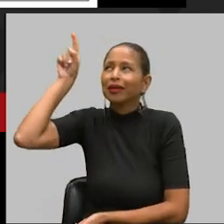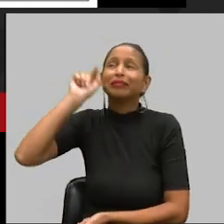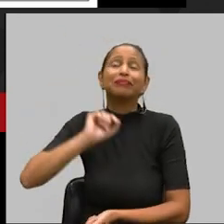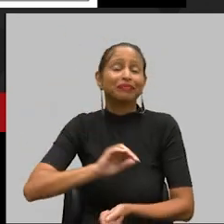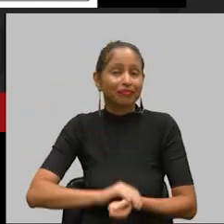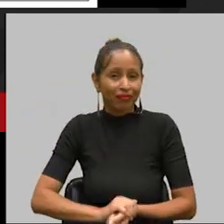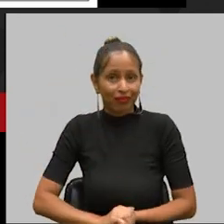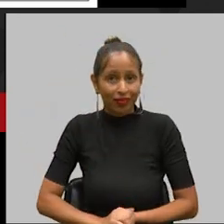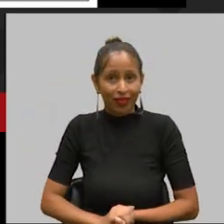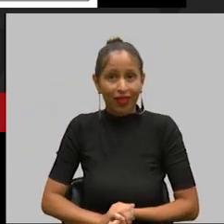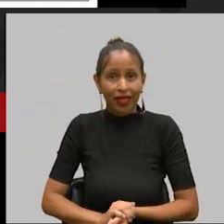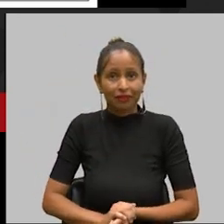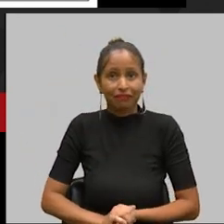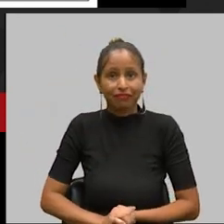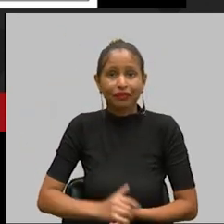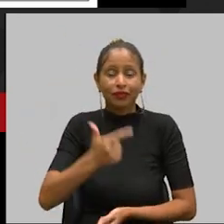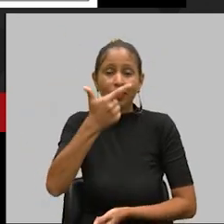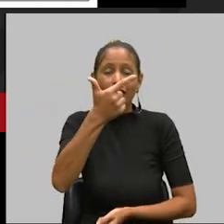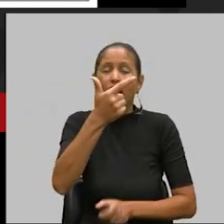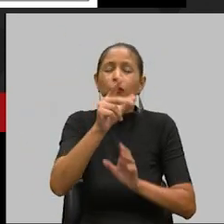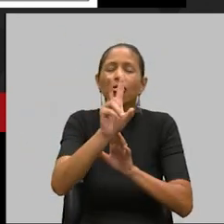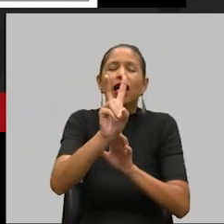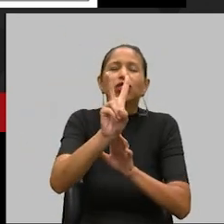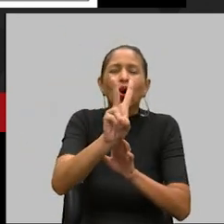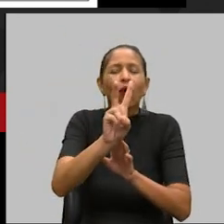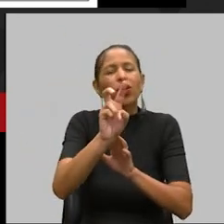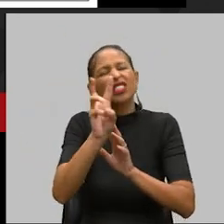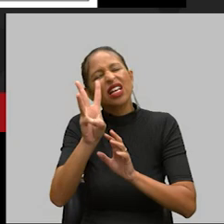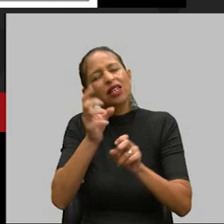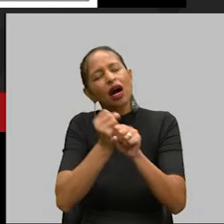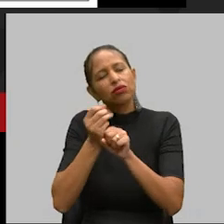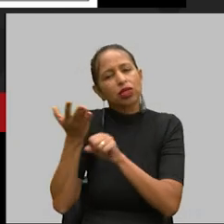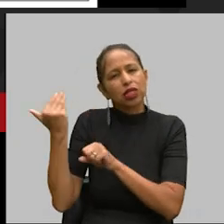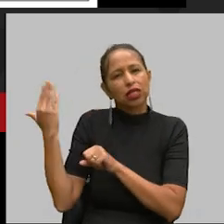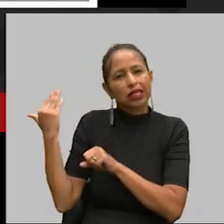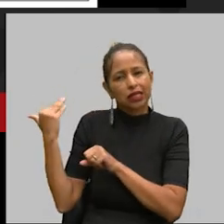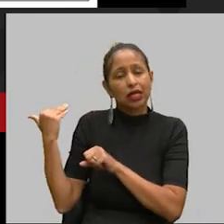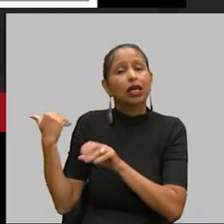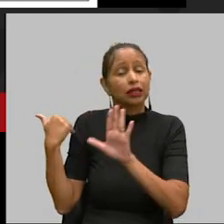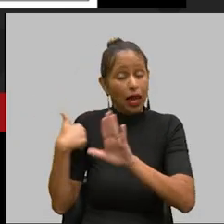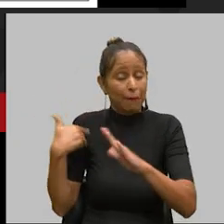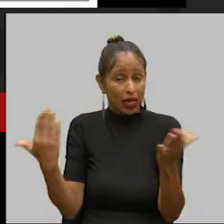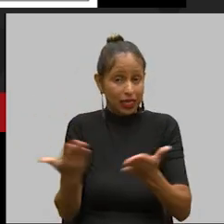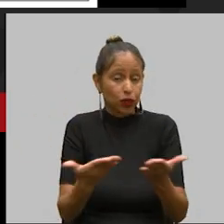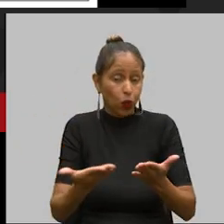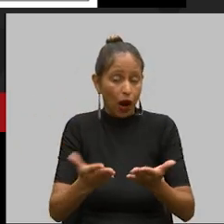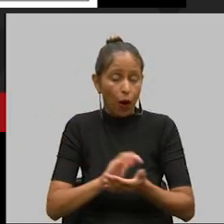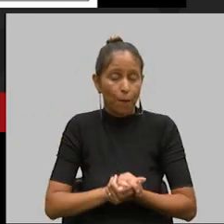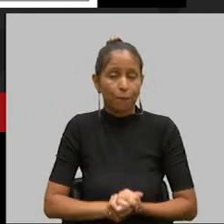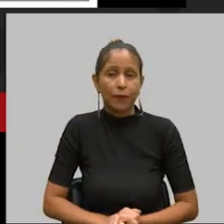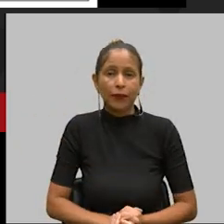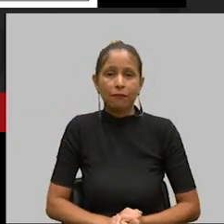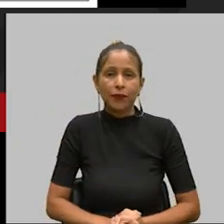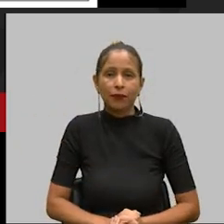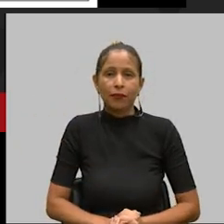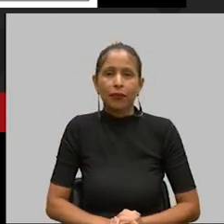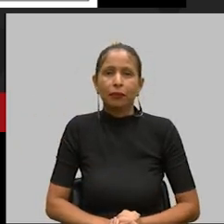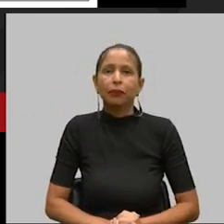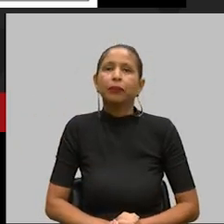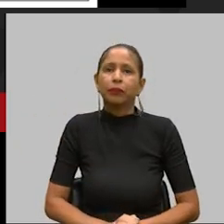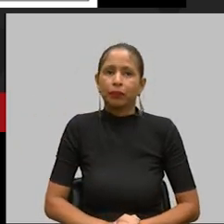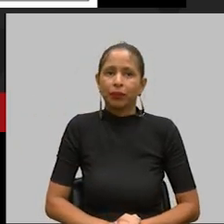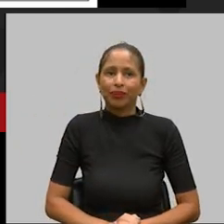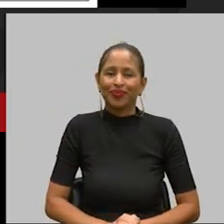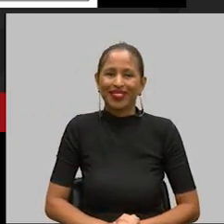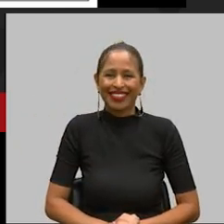esse dado até de uns 2 anos 3 anos para trás a gente tem até dados mais atualizados aí aqui gente